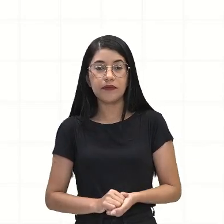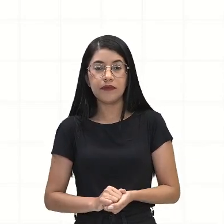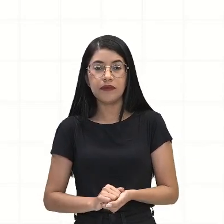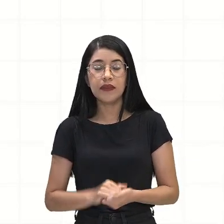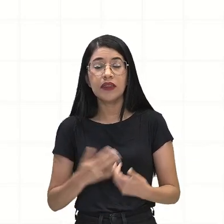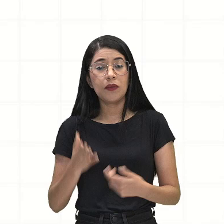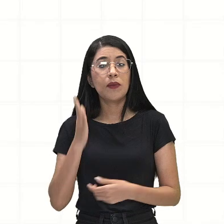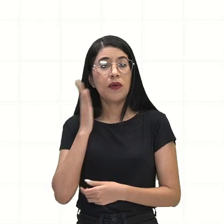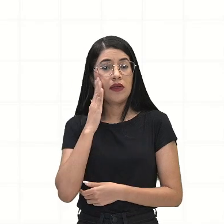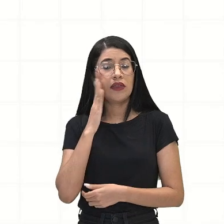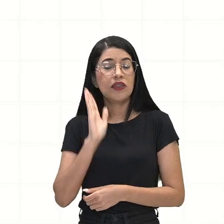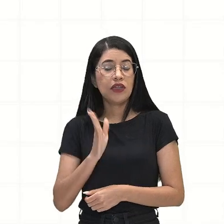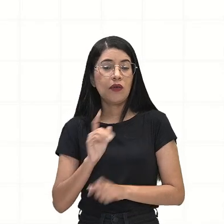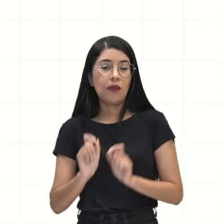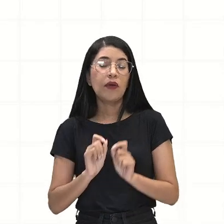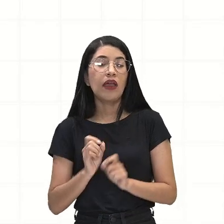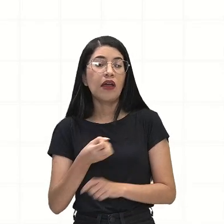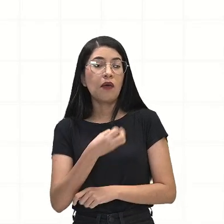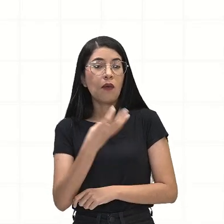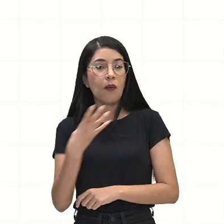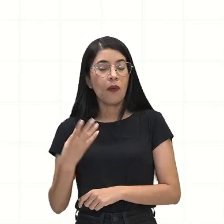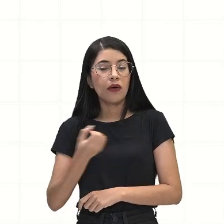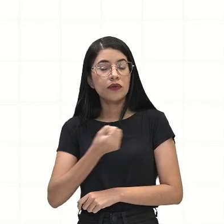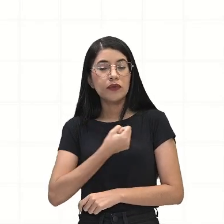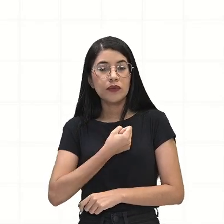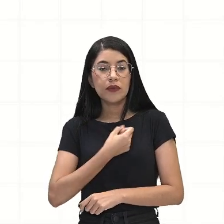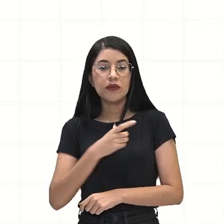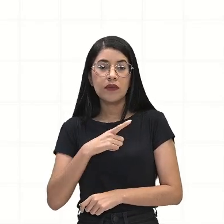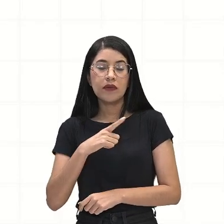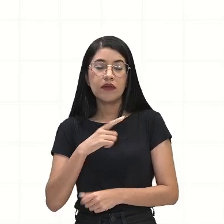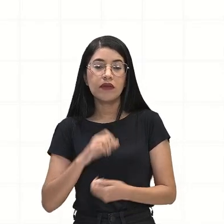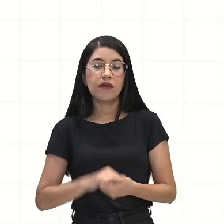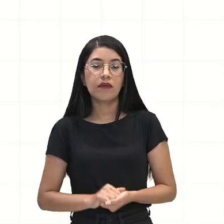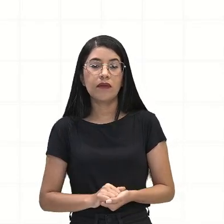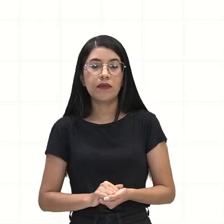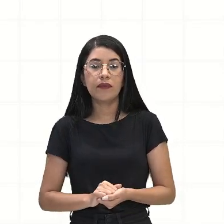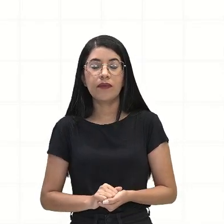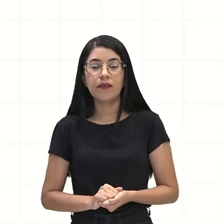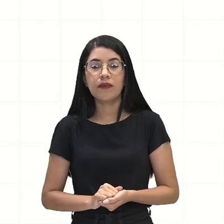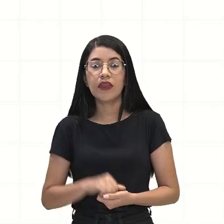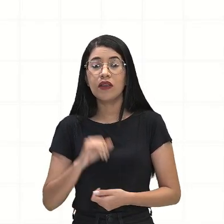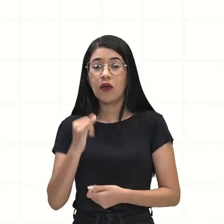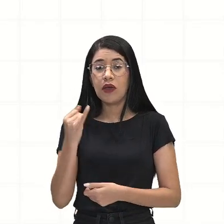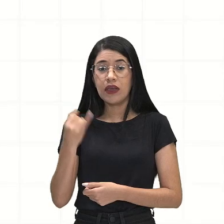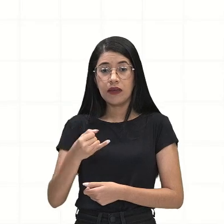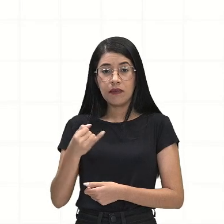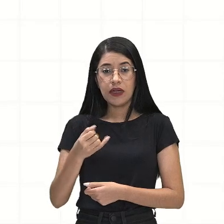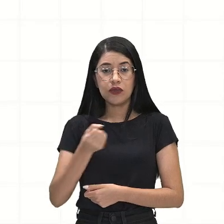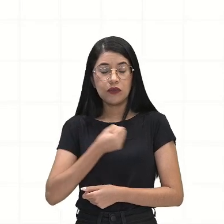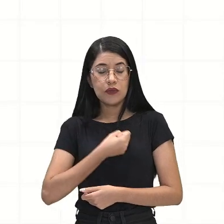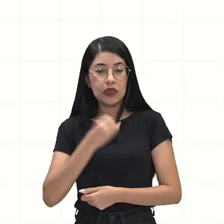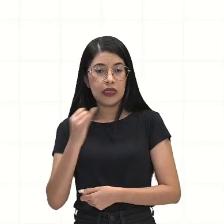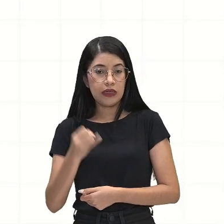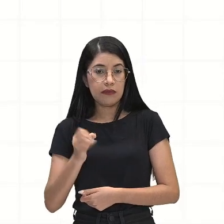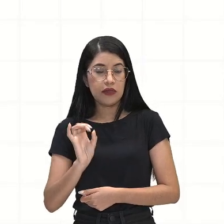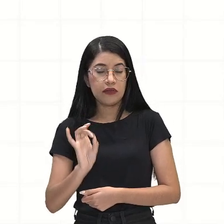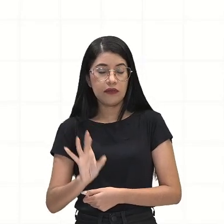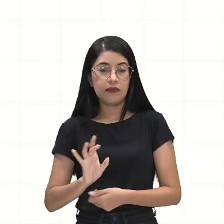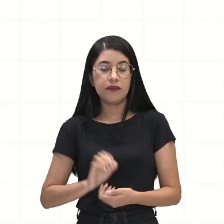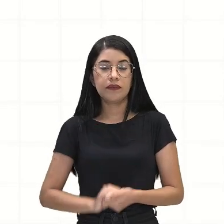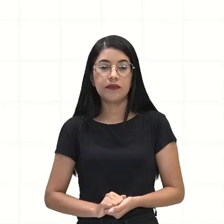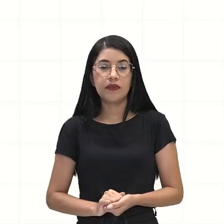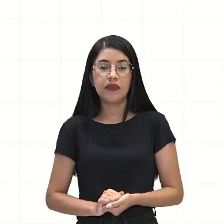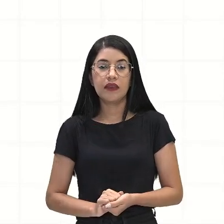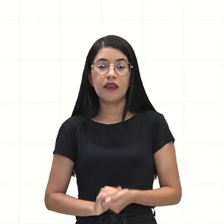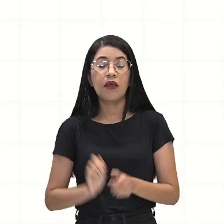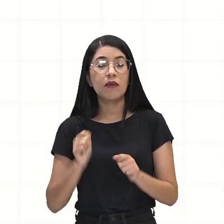aí qual é o meu espaço amostral. O espaço amostral vai ser somente números ímpares, né? Para eu